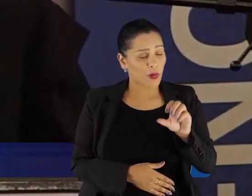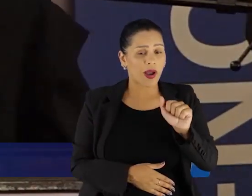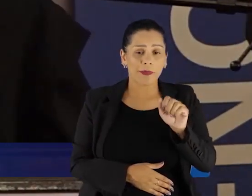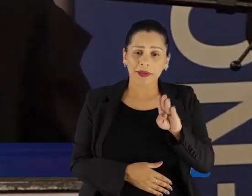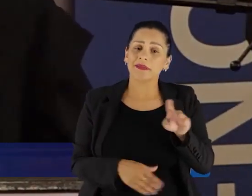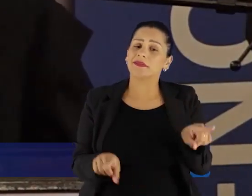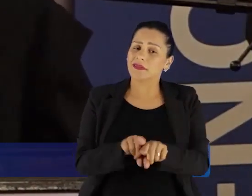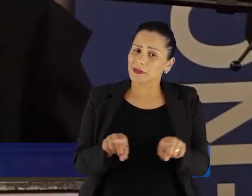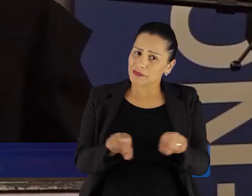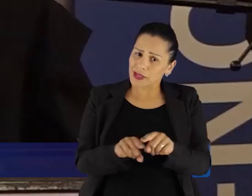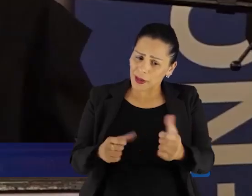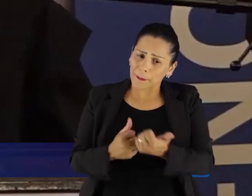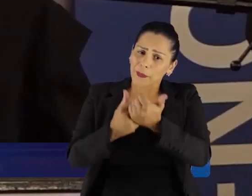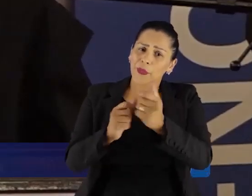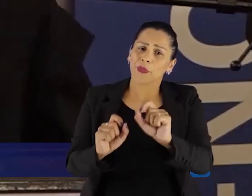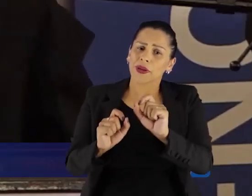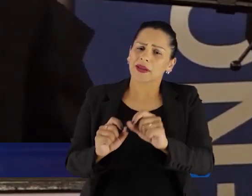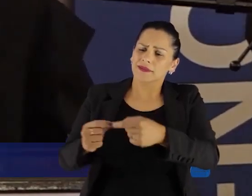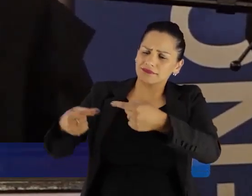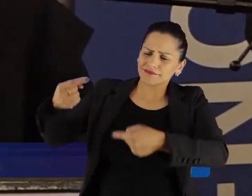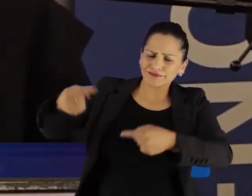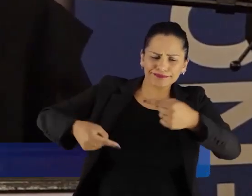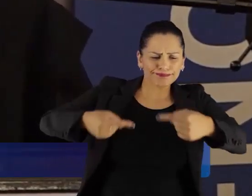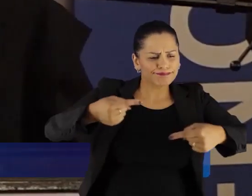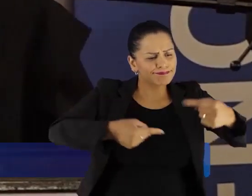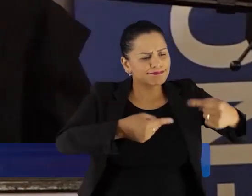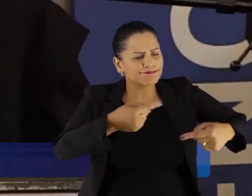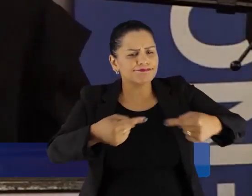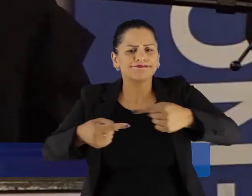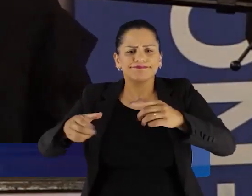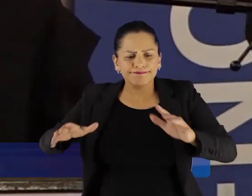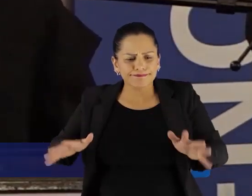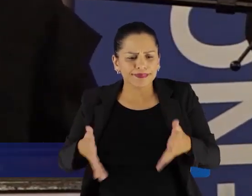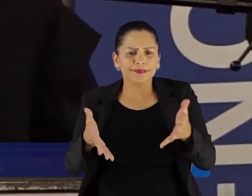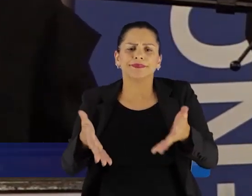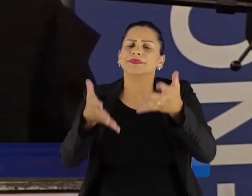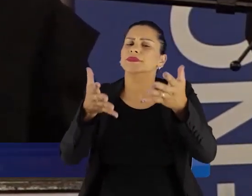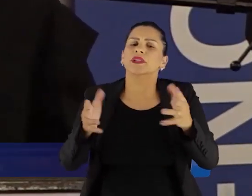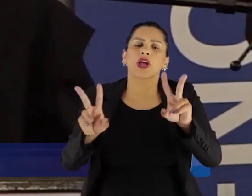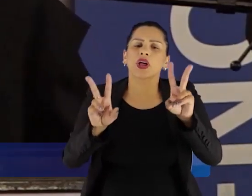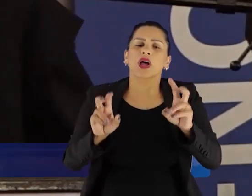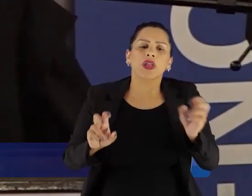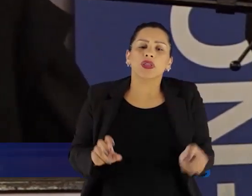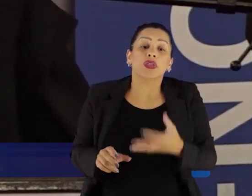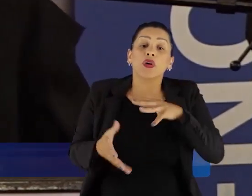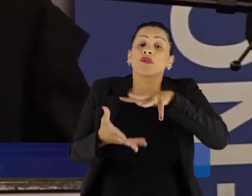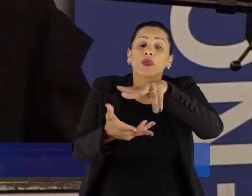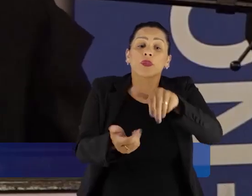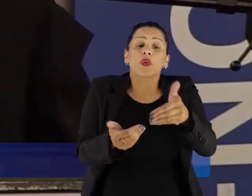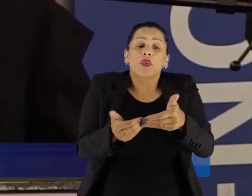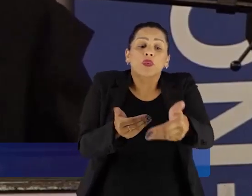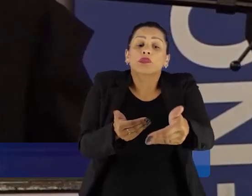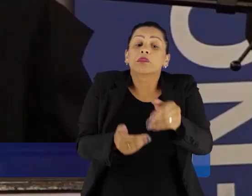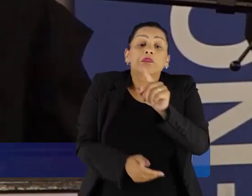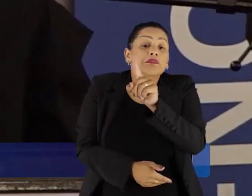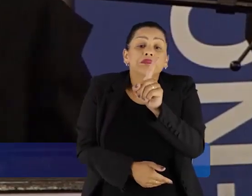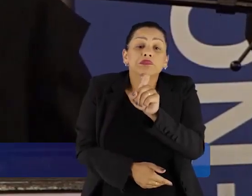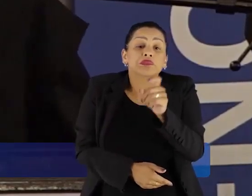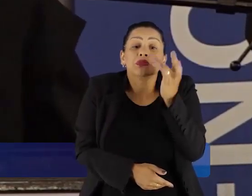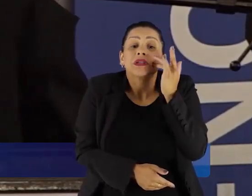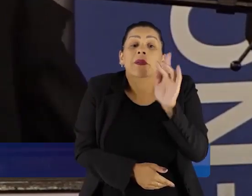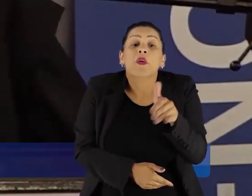OAB para discussão e para construção desse novo mundo que ainda não sabemos bem qual é